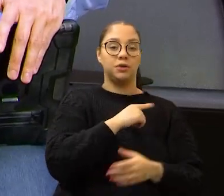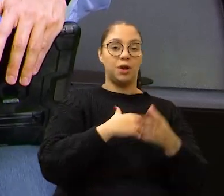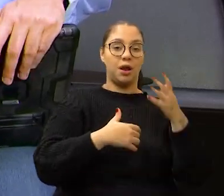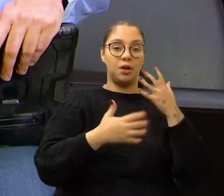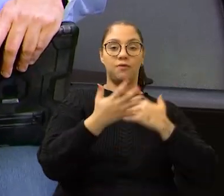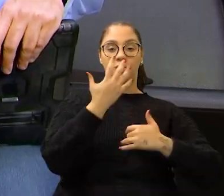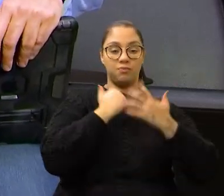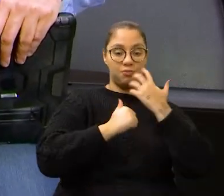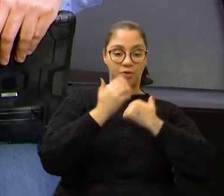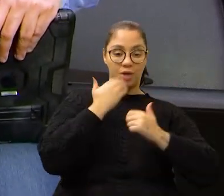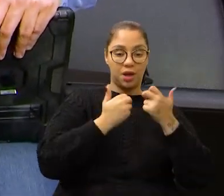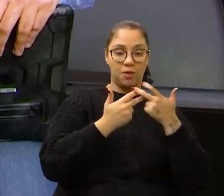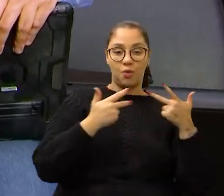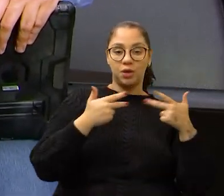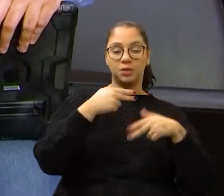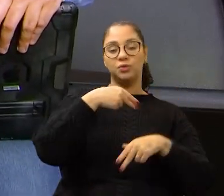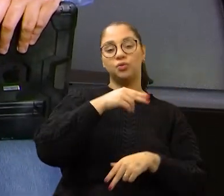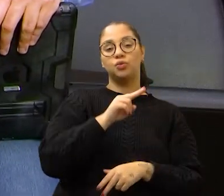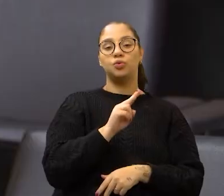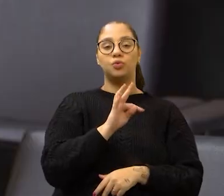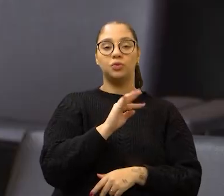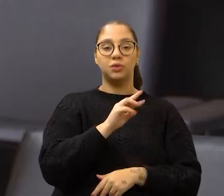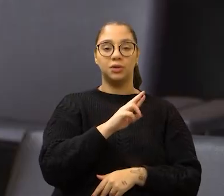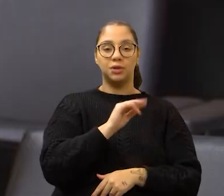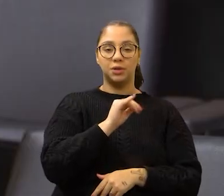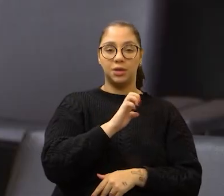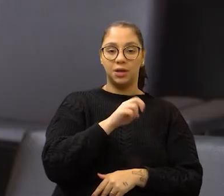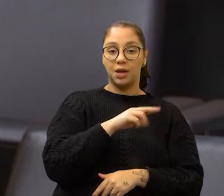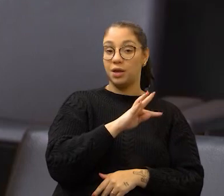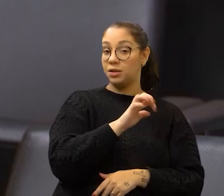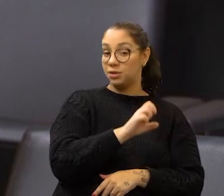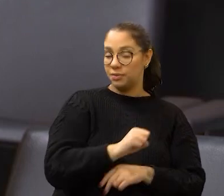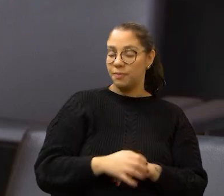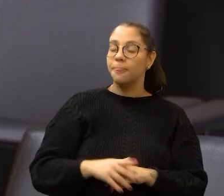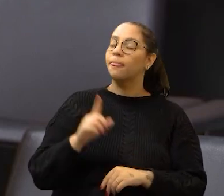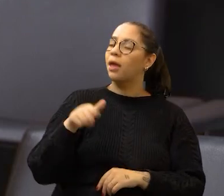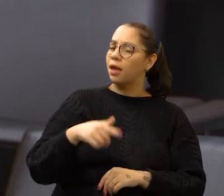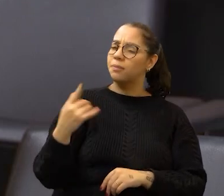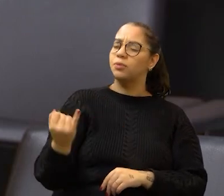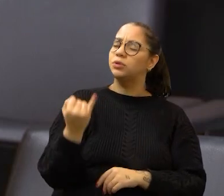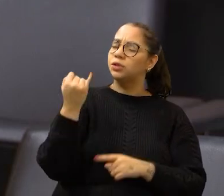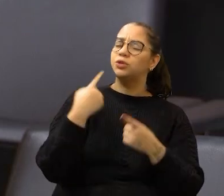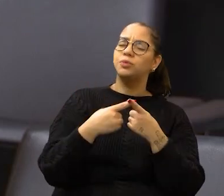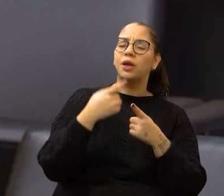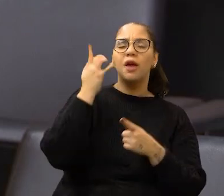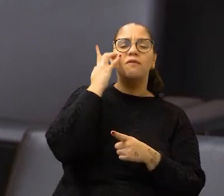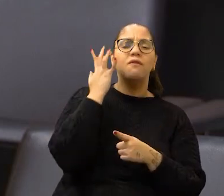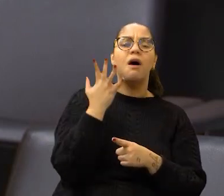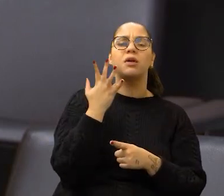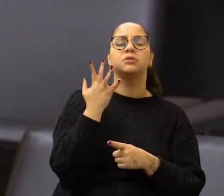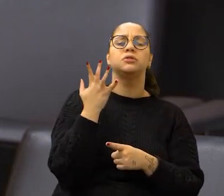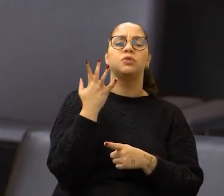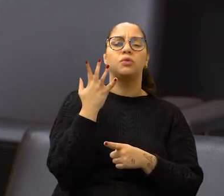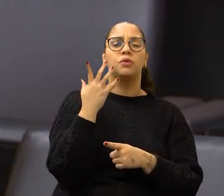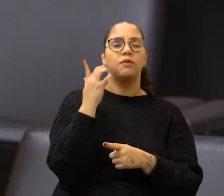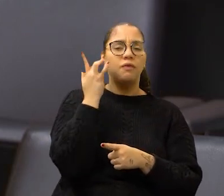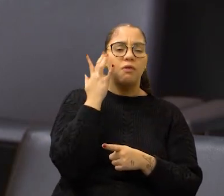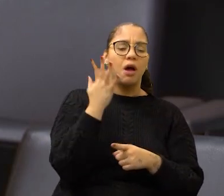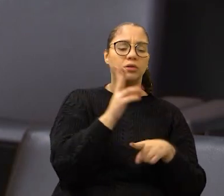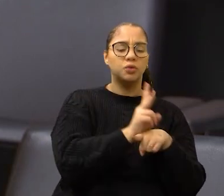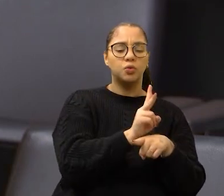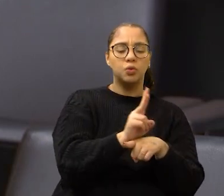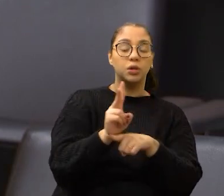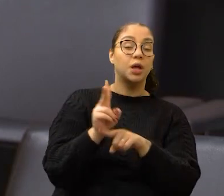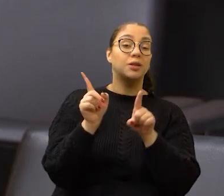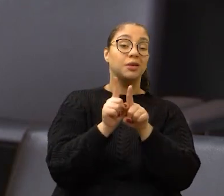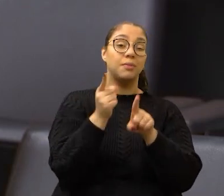muitos nutrientes. Exatamente, é uma forma inteligente de fazer existir essa alimentação, porque é de fácil manuseio, né,